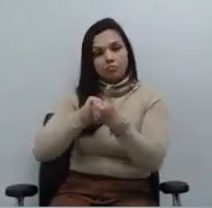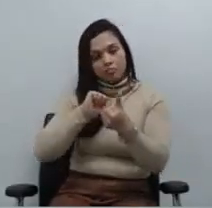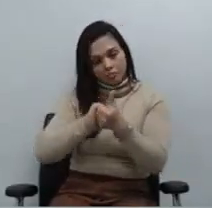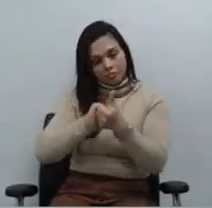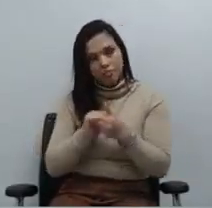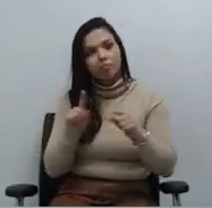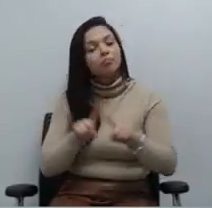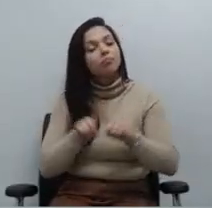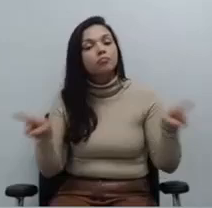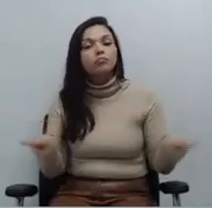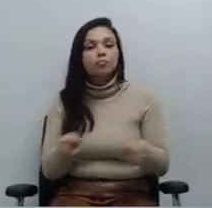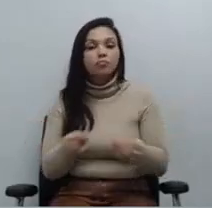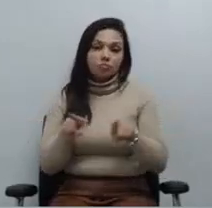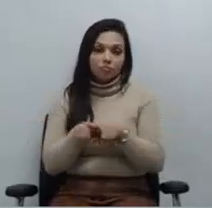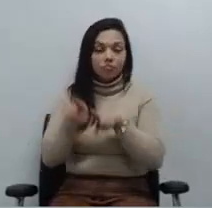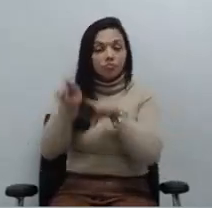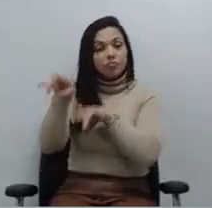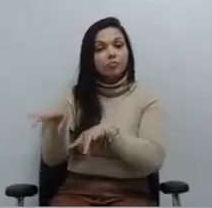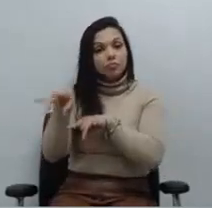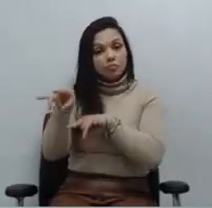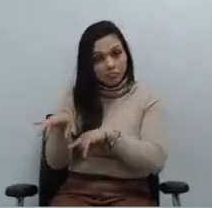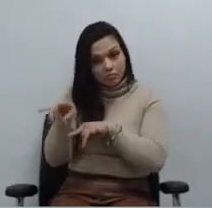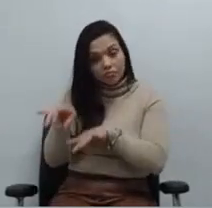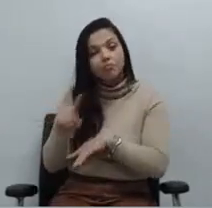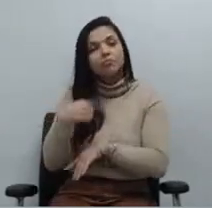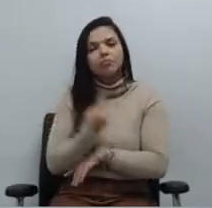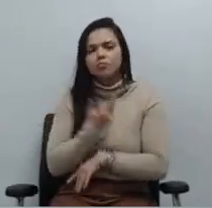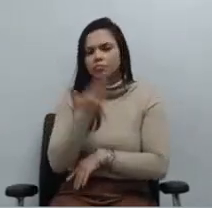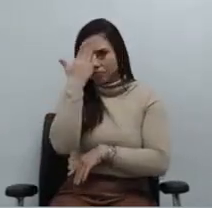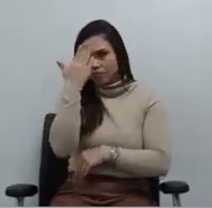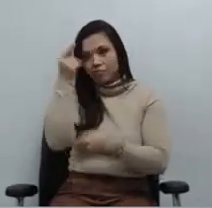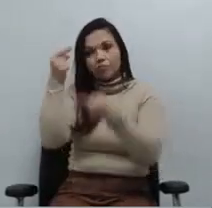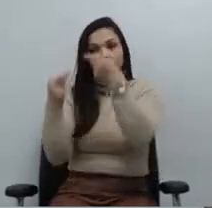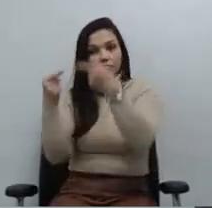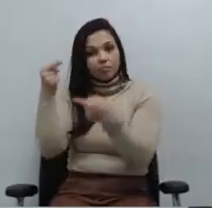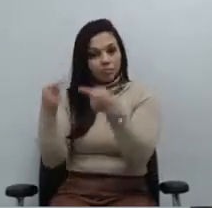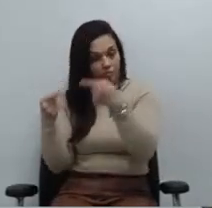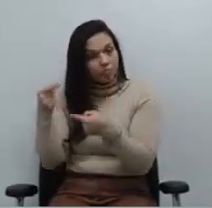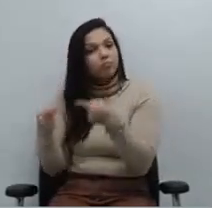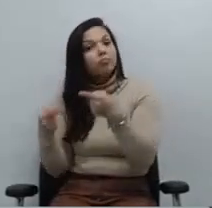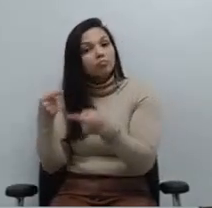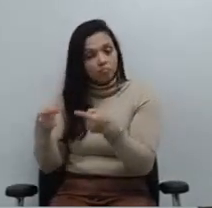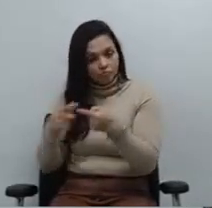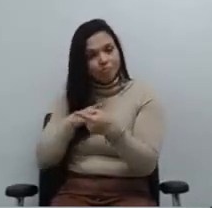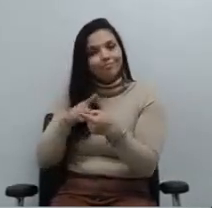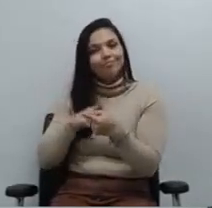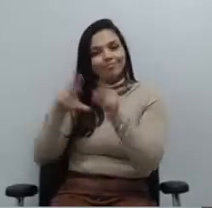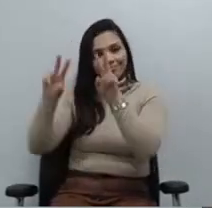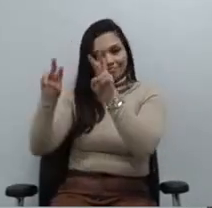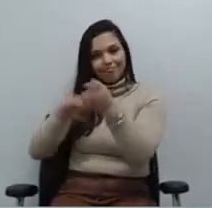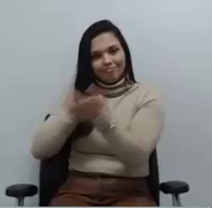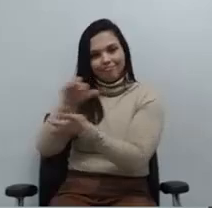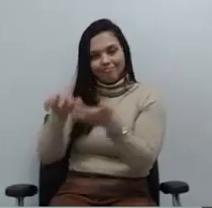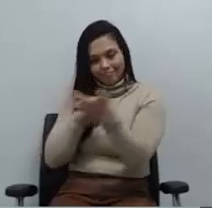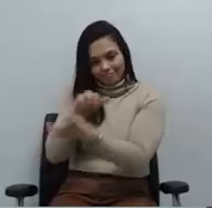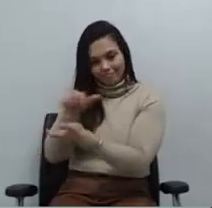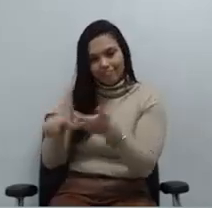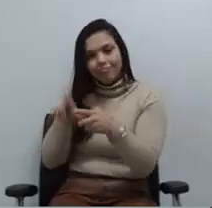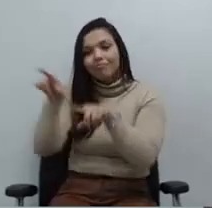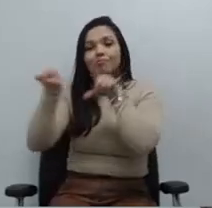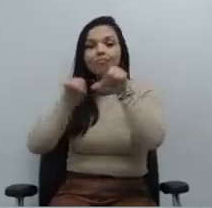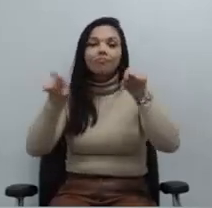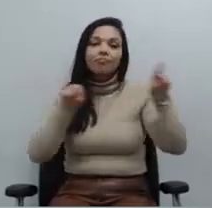além da técnica, nós sabemos que também é um debate político, né, porque ele vai refletir as escolhas da nossa instituição,